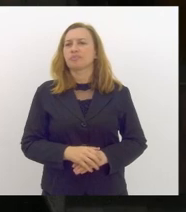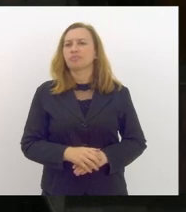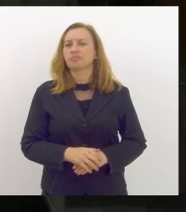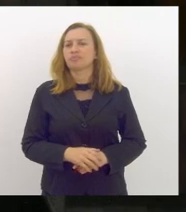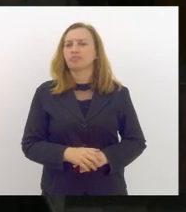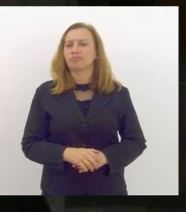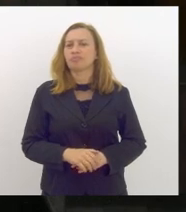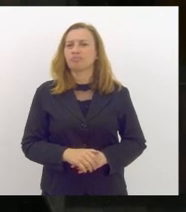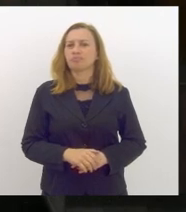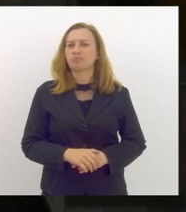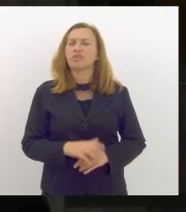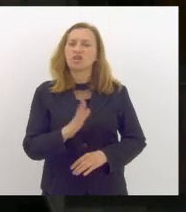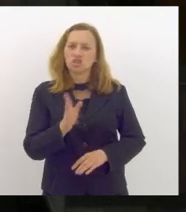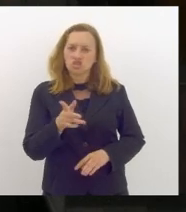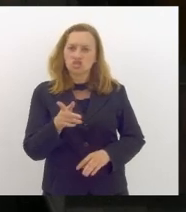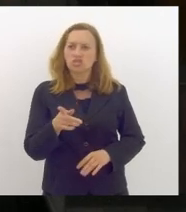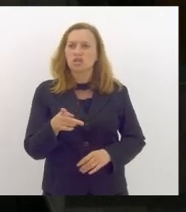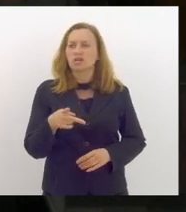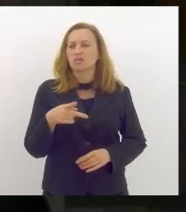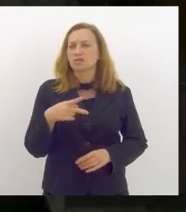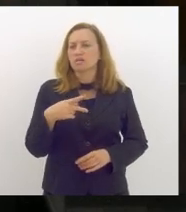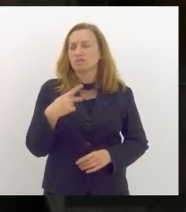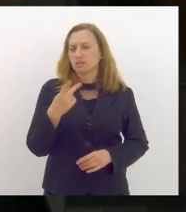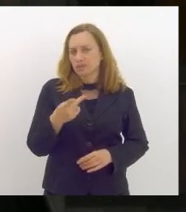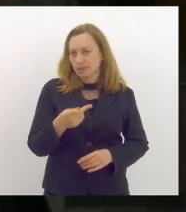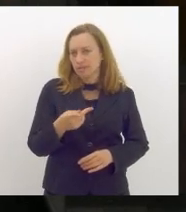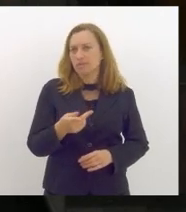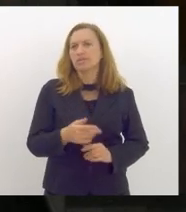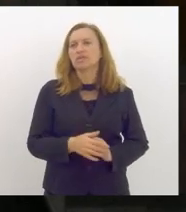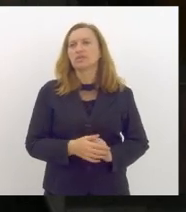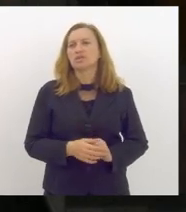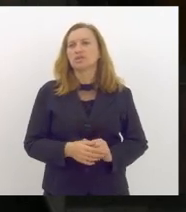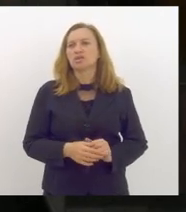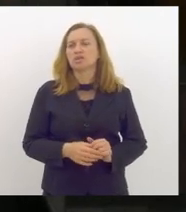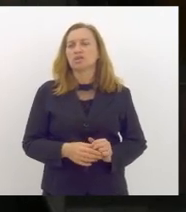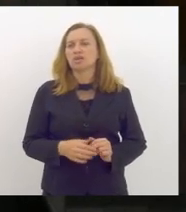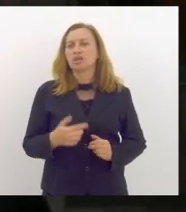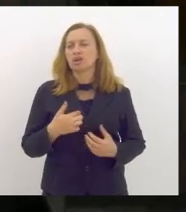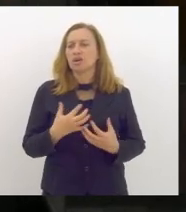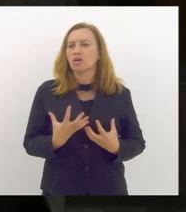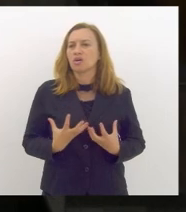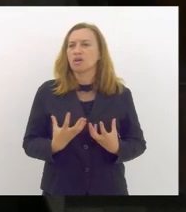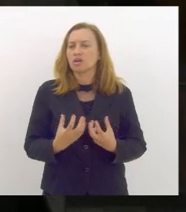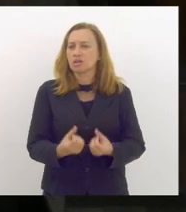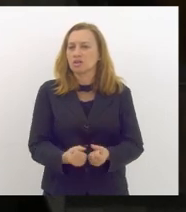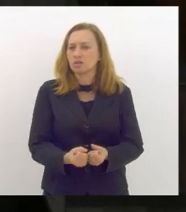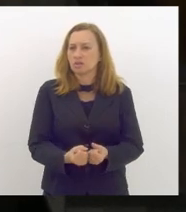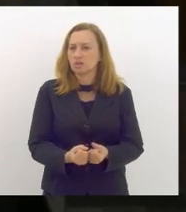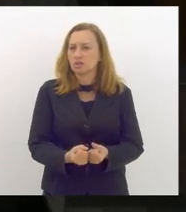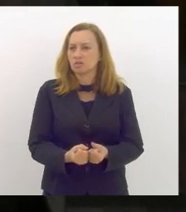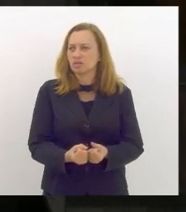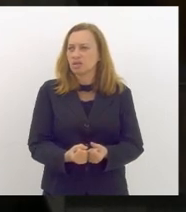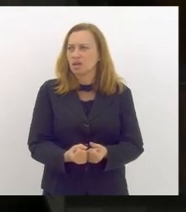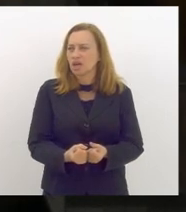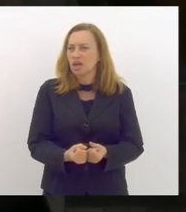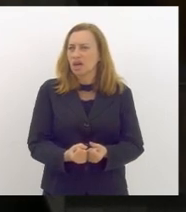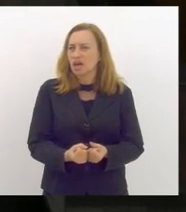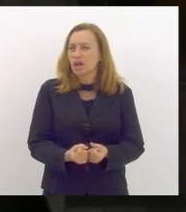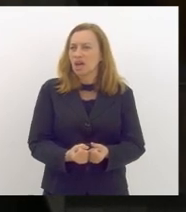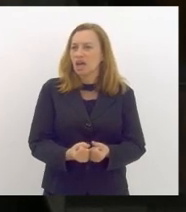o que já dizia E se eu já recebi régua e compasso